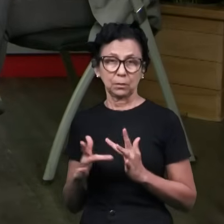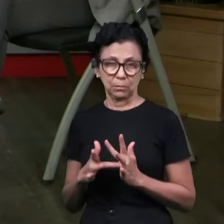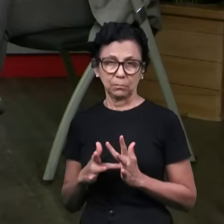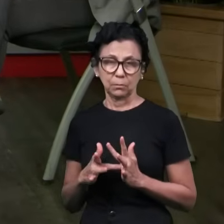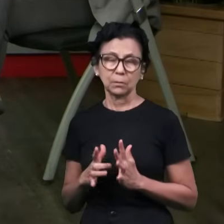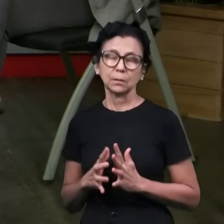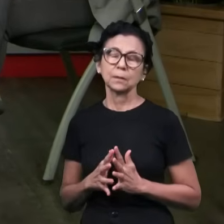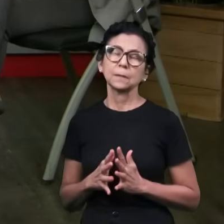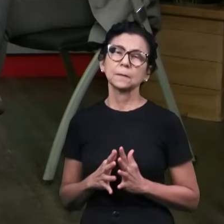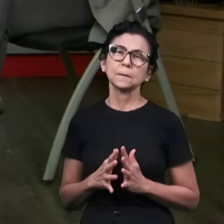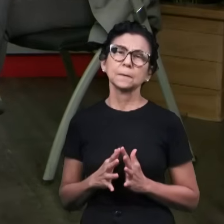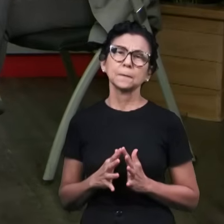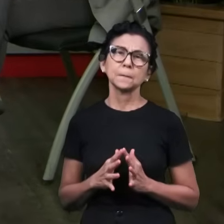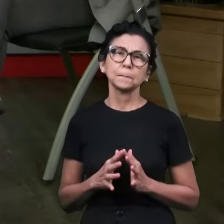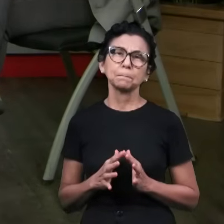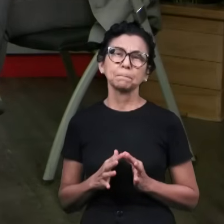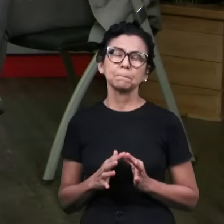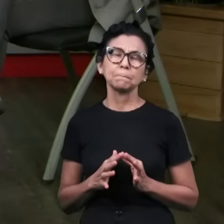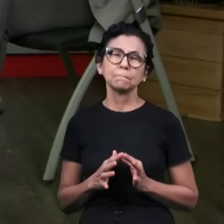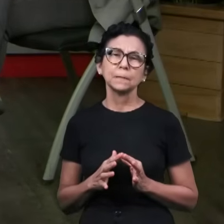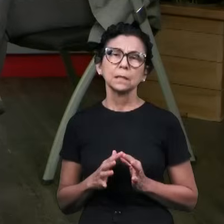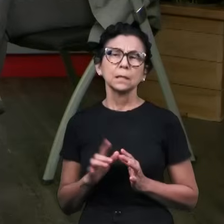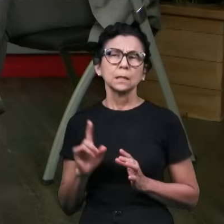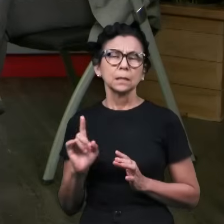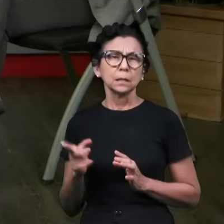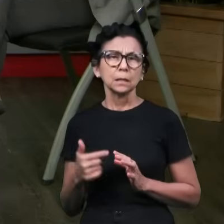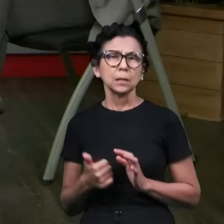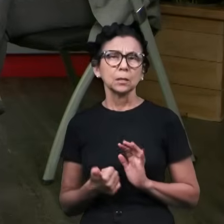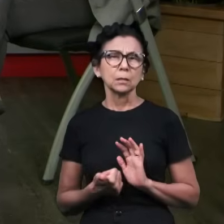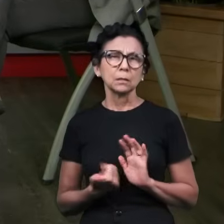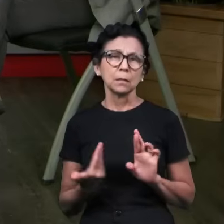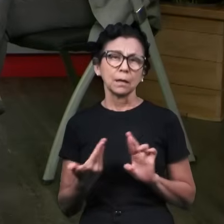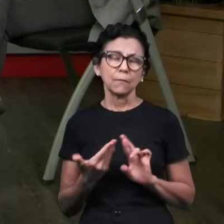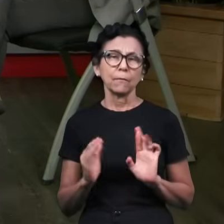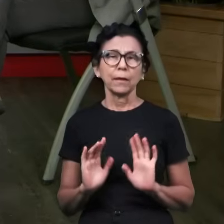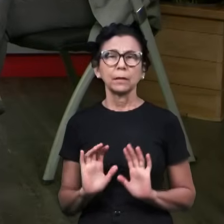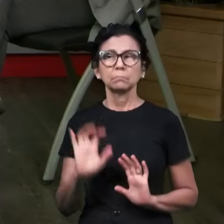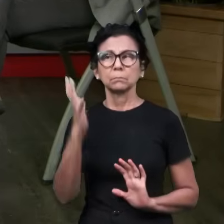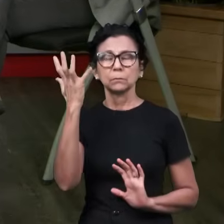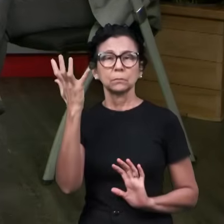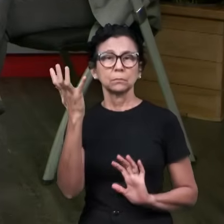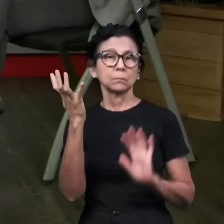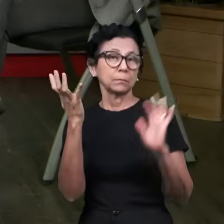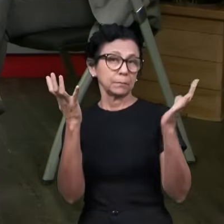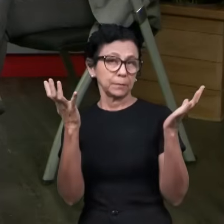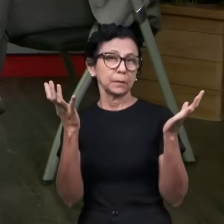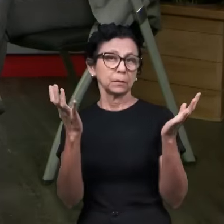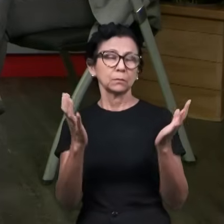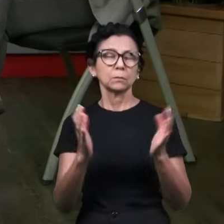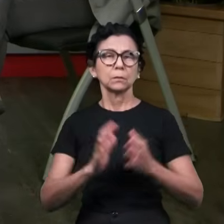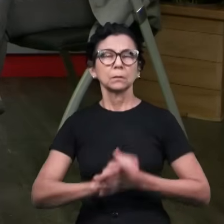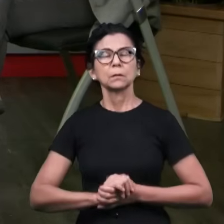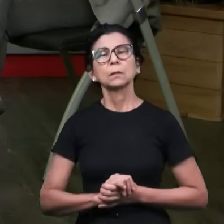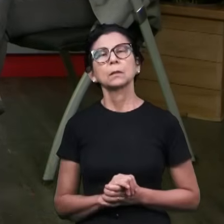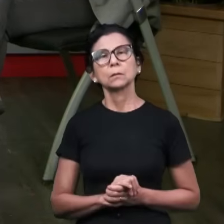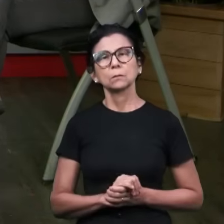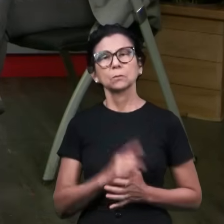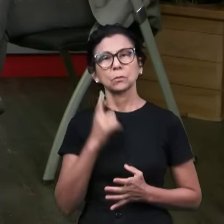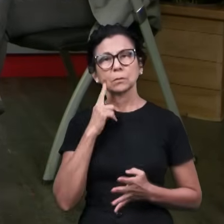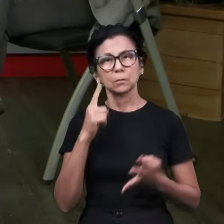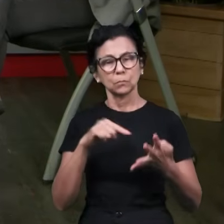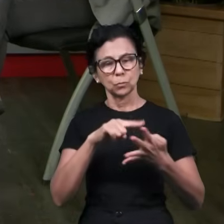todas em forma de fatos ou de expressões, são encontradas nos 4